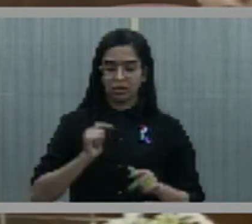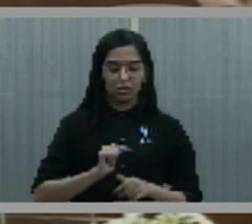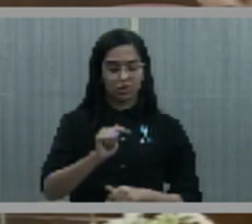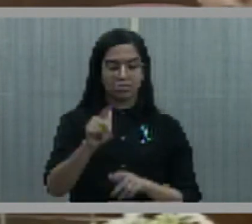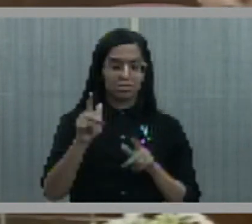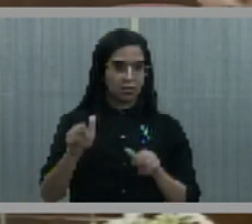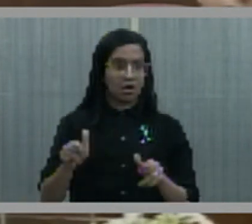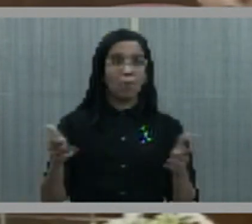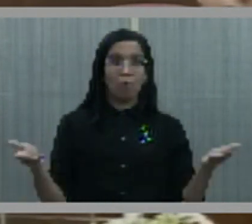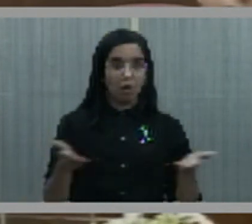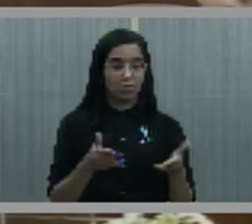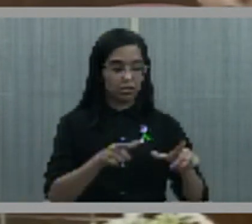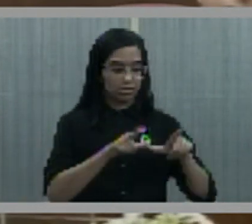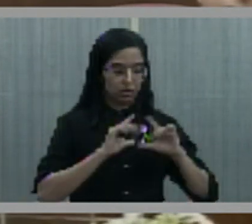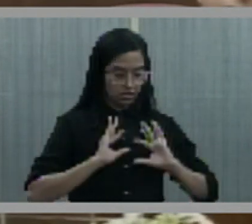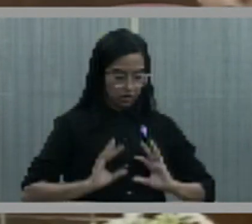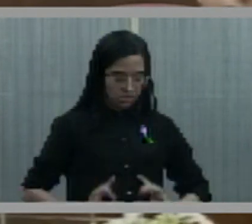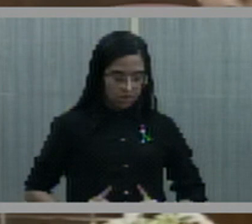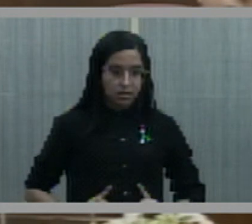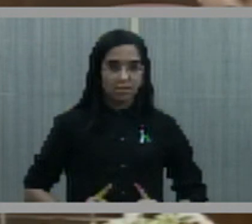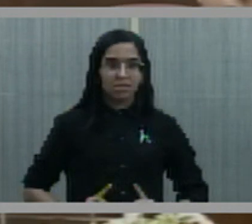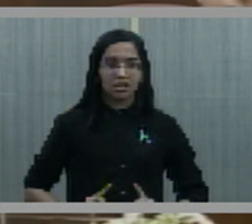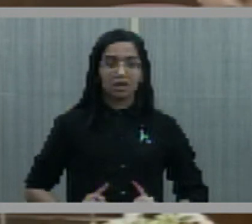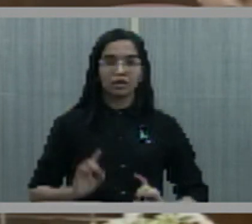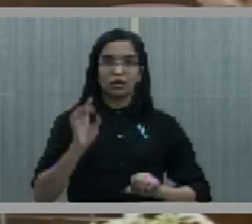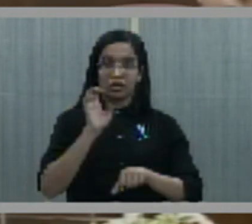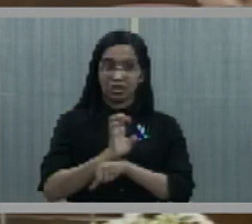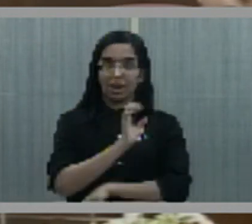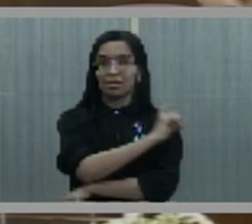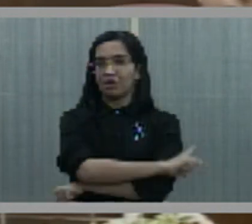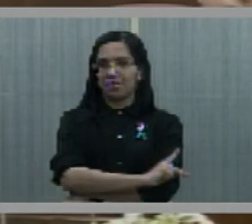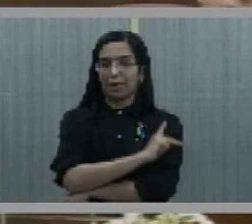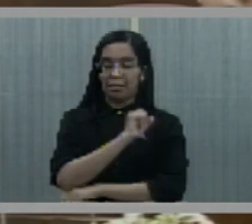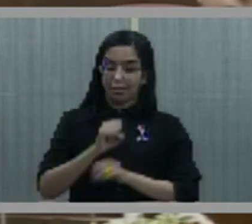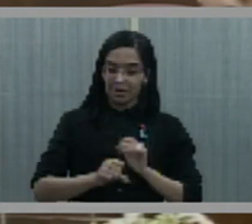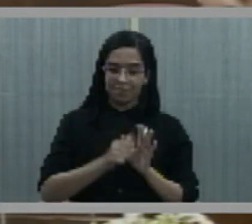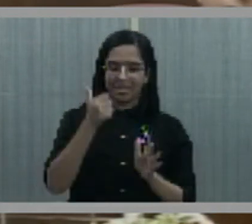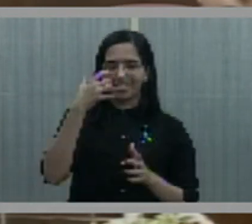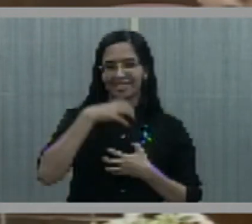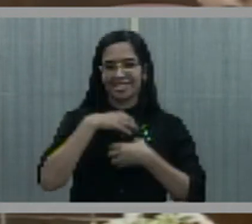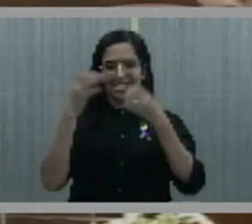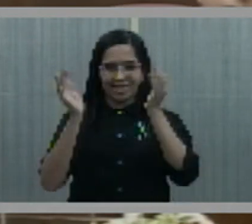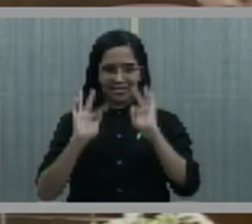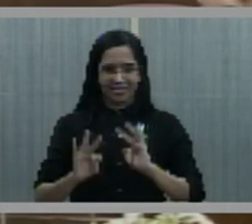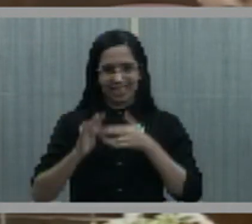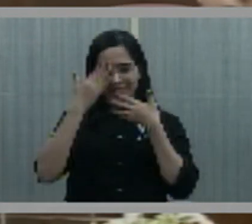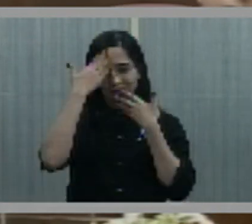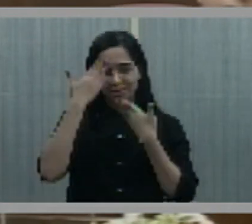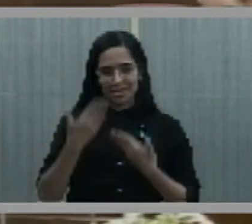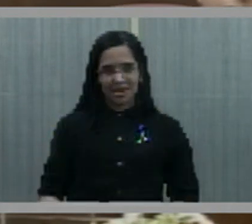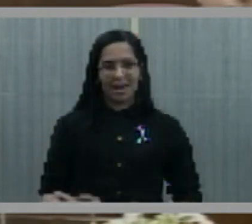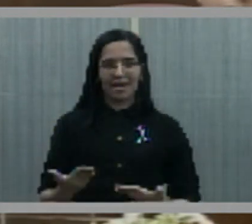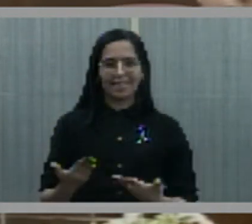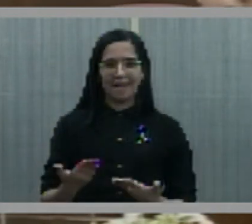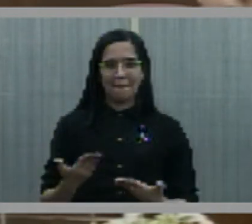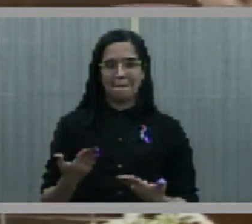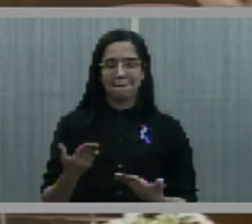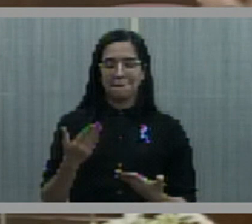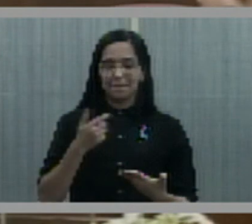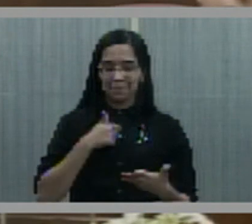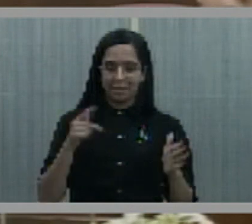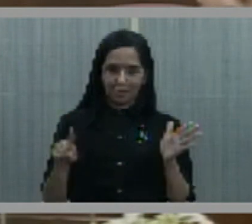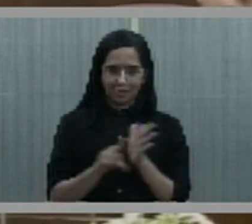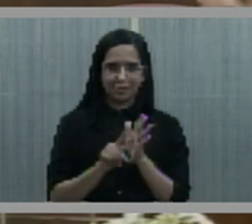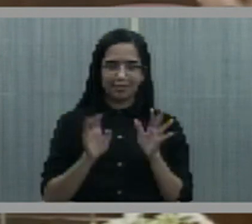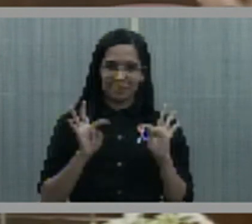Obrigado, o meu primeiro título a nível estadual. Fico feliz, não só cidadão de algumas cidades, mas de todo o